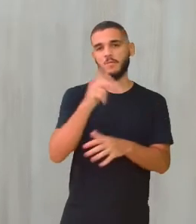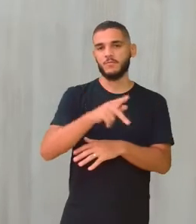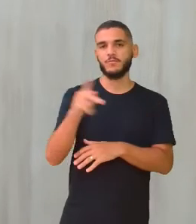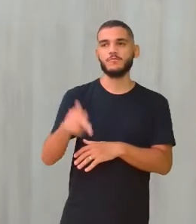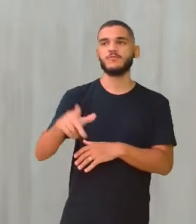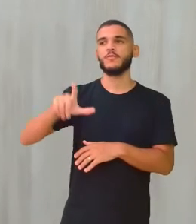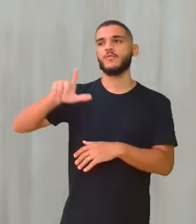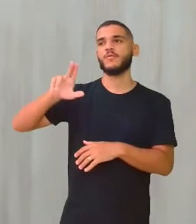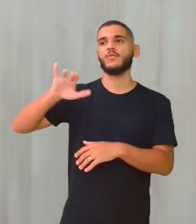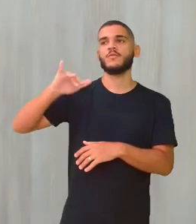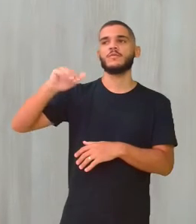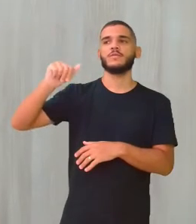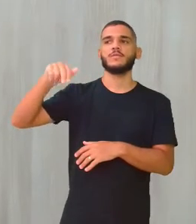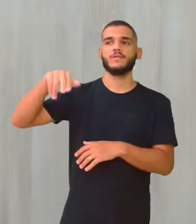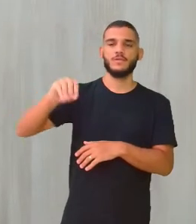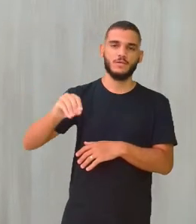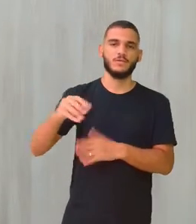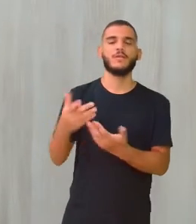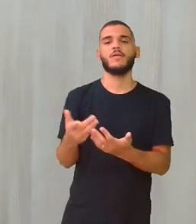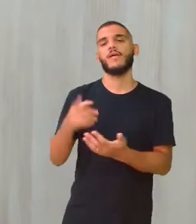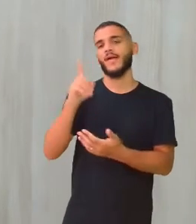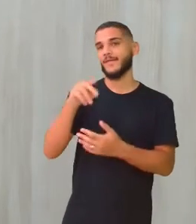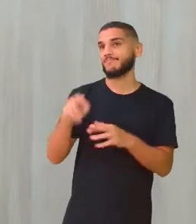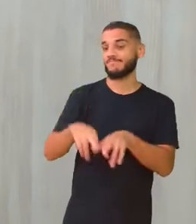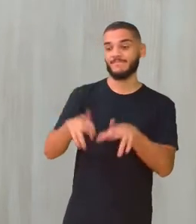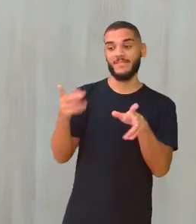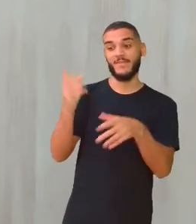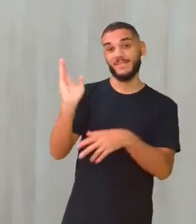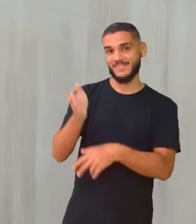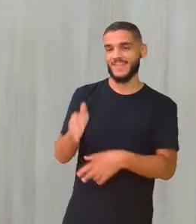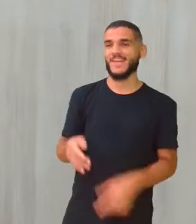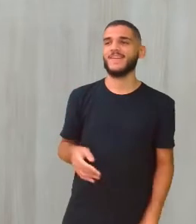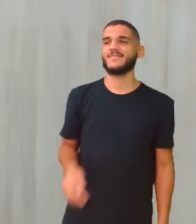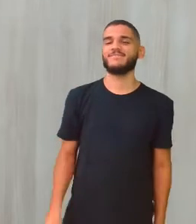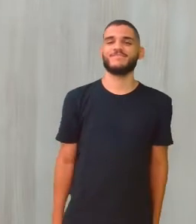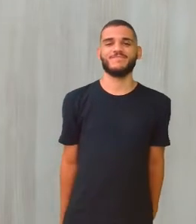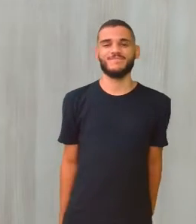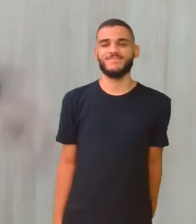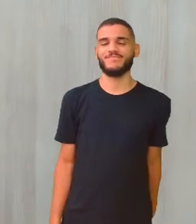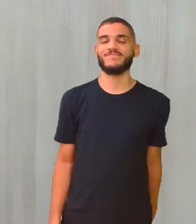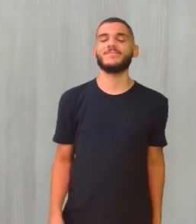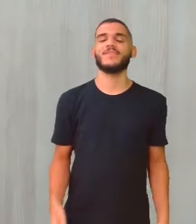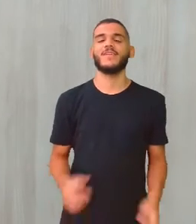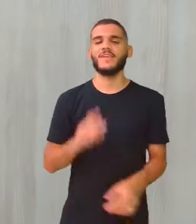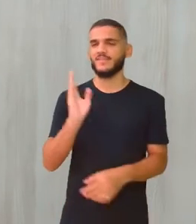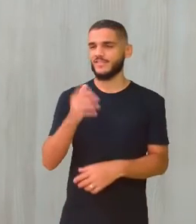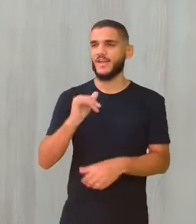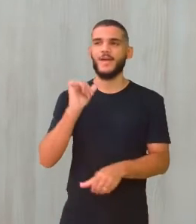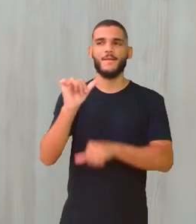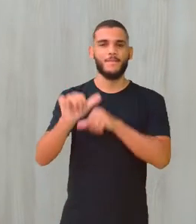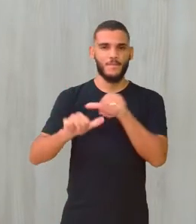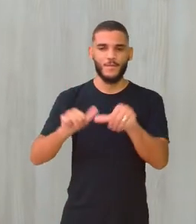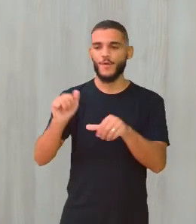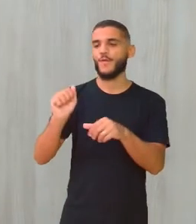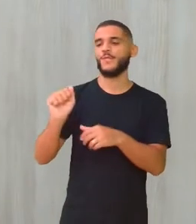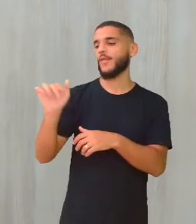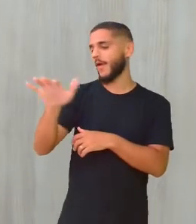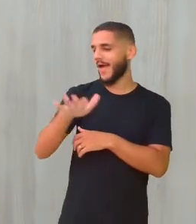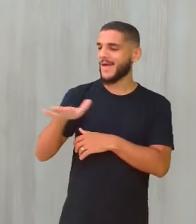como ele já está um pouco diferente, ó. Já jogou aí uma bandana, já mudou a